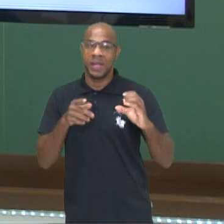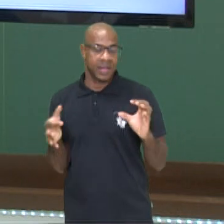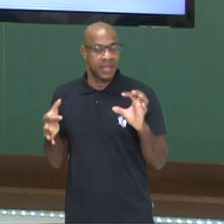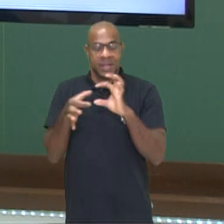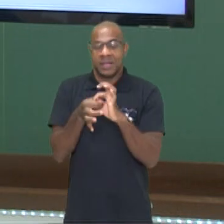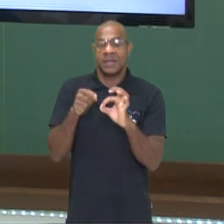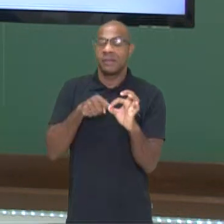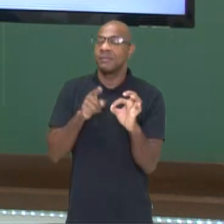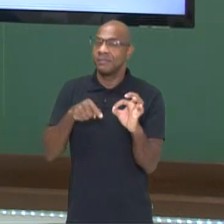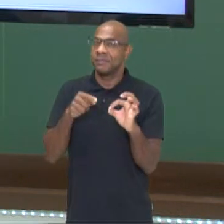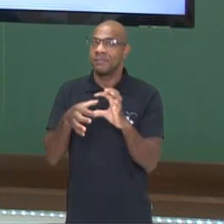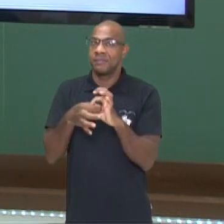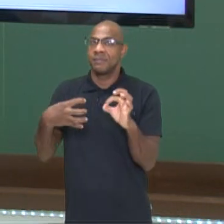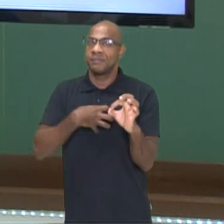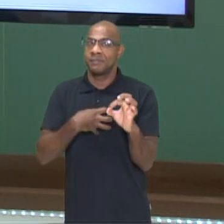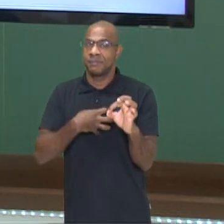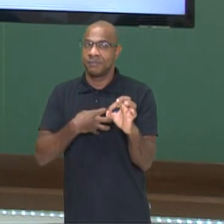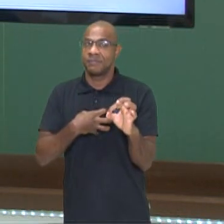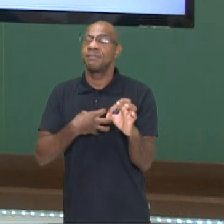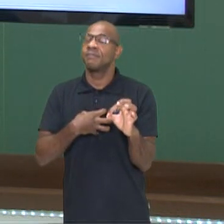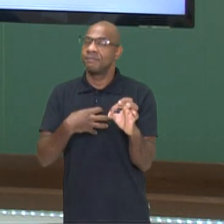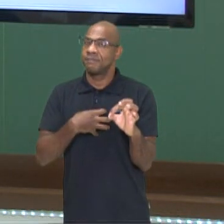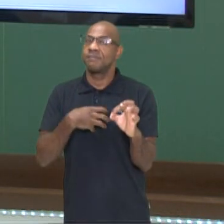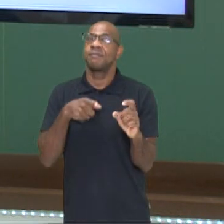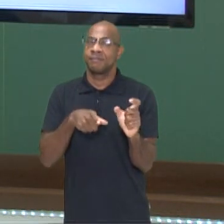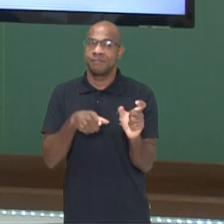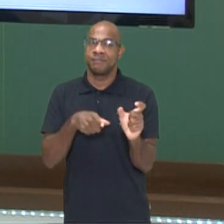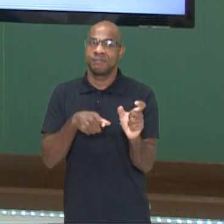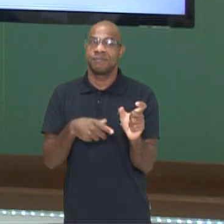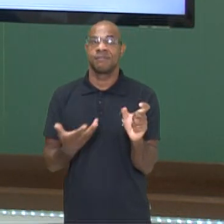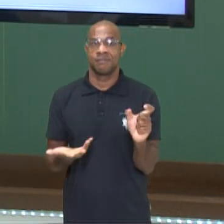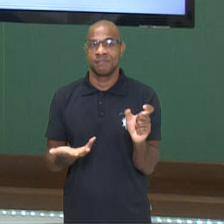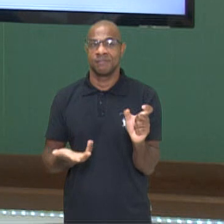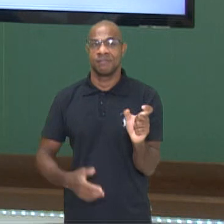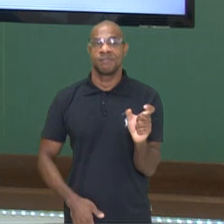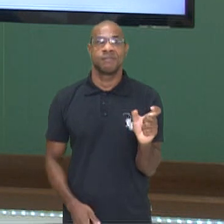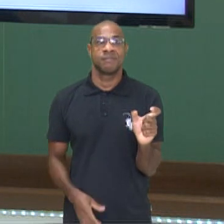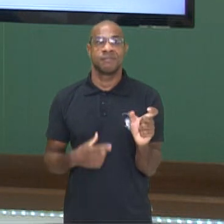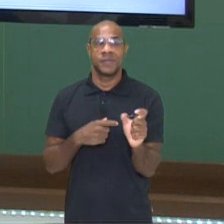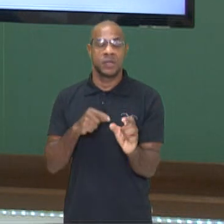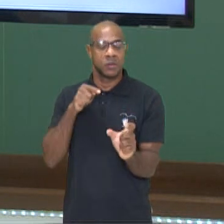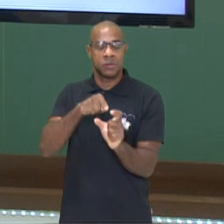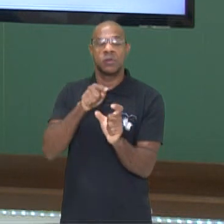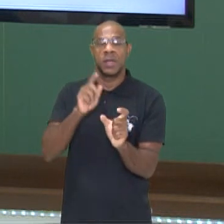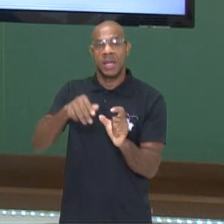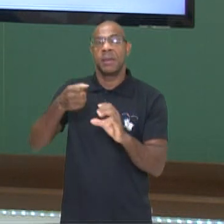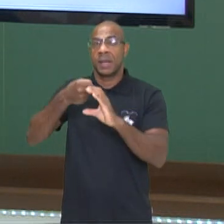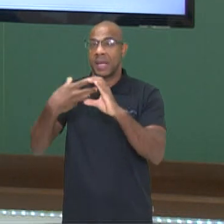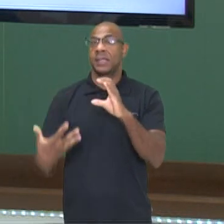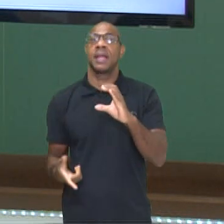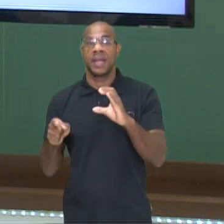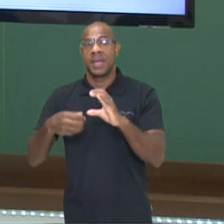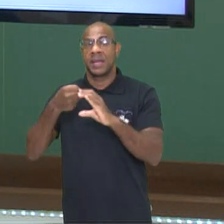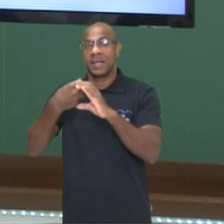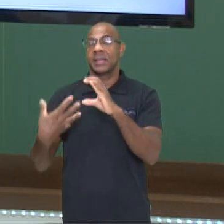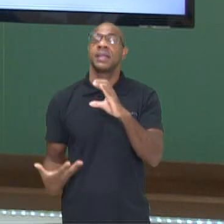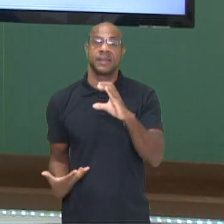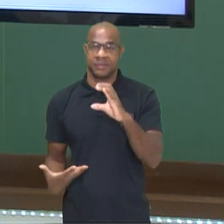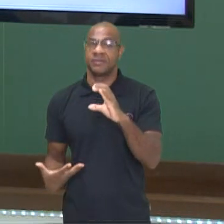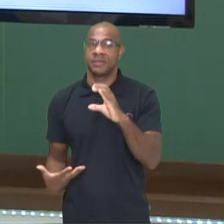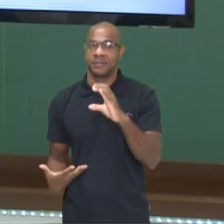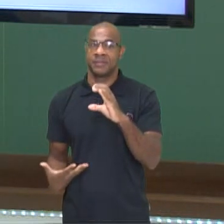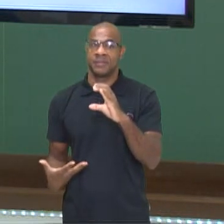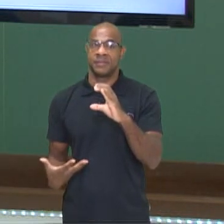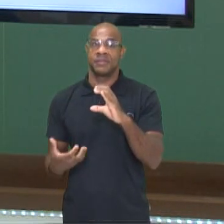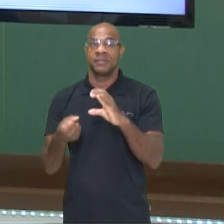do predicado. Se ele é um verbo de ligação, o predicado é nominal, nós temos um núcleo que é uma característica. Qual que é a característica da